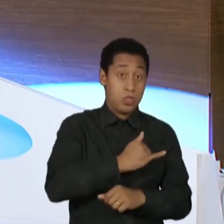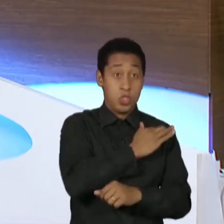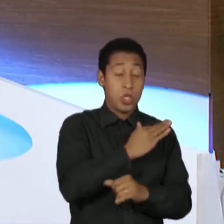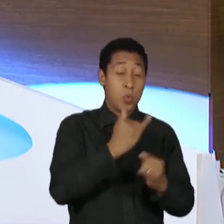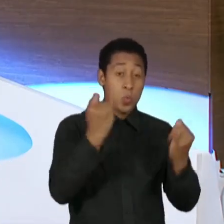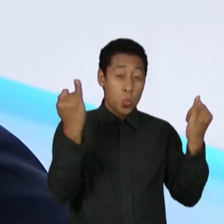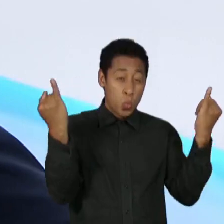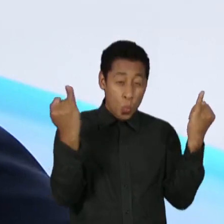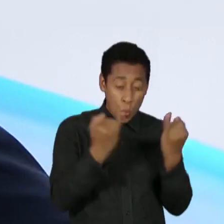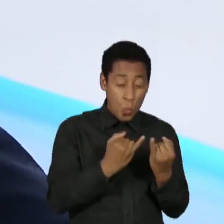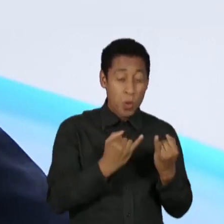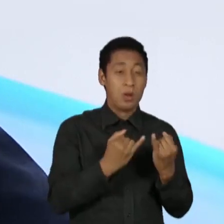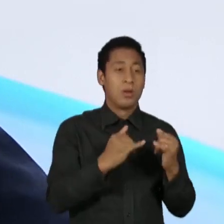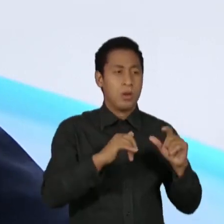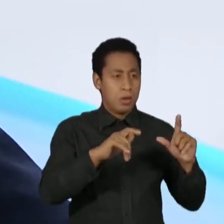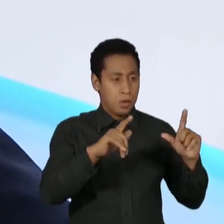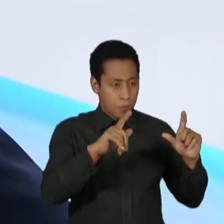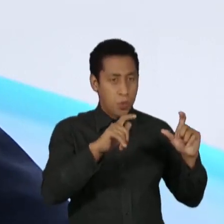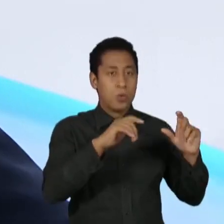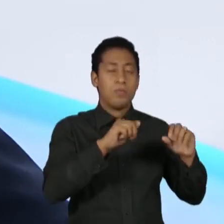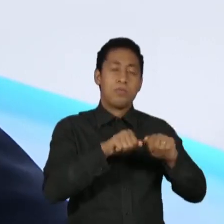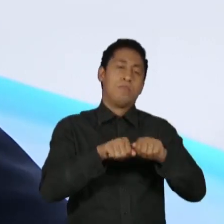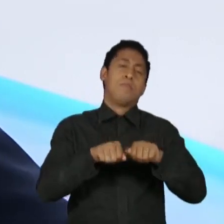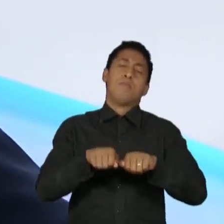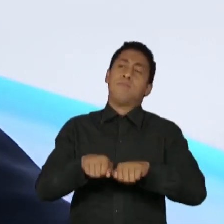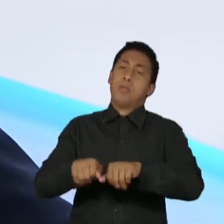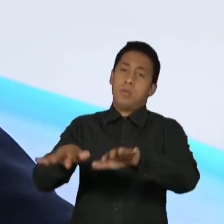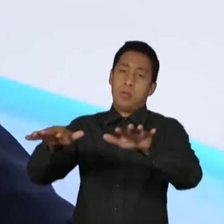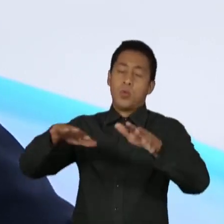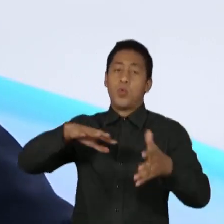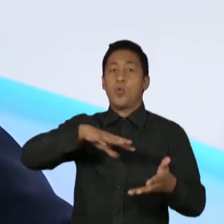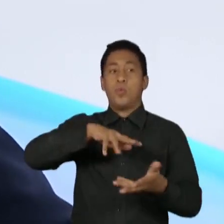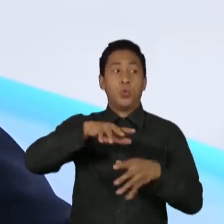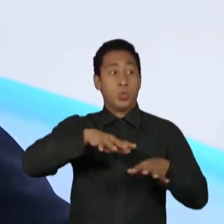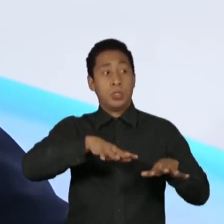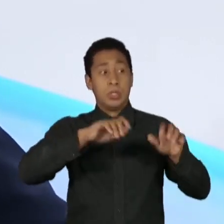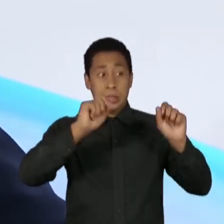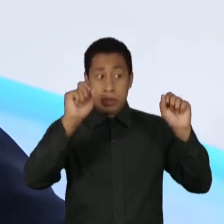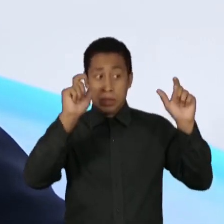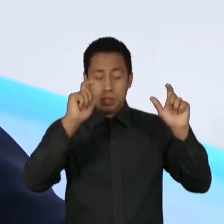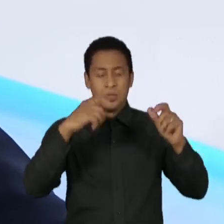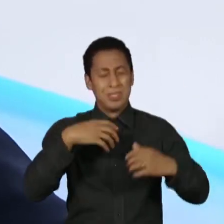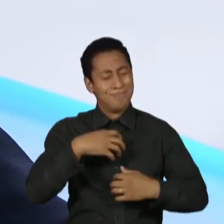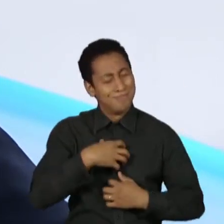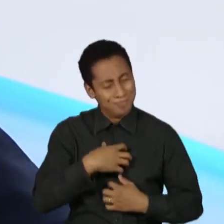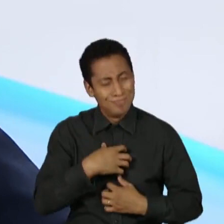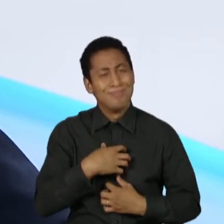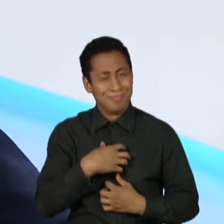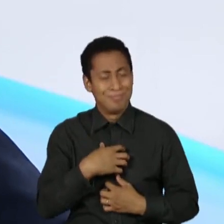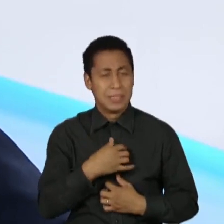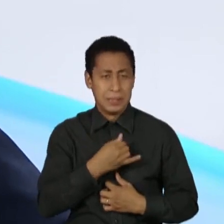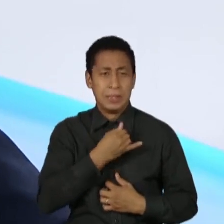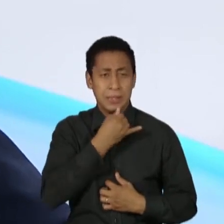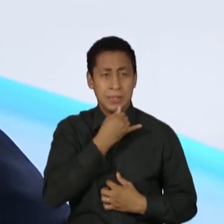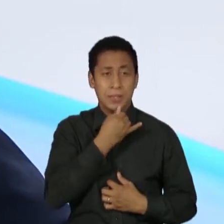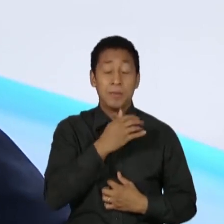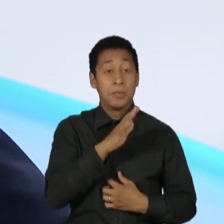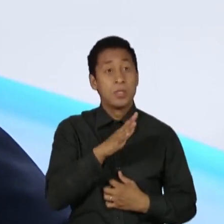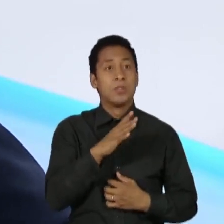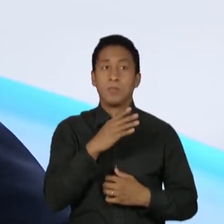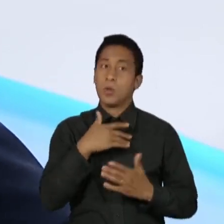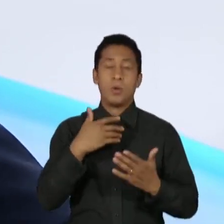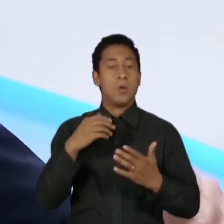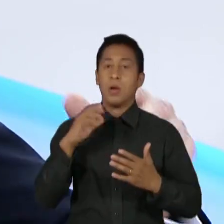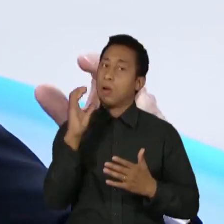é dessas imagens que correram o mundo e que nos sensibiliza a todos é nós imediatamente demos prioridade a essa